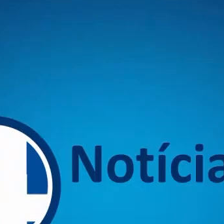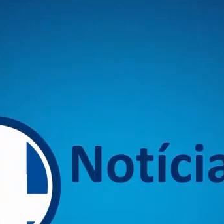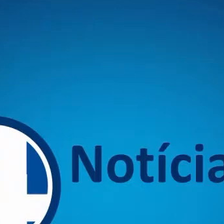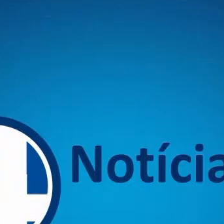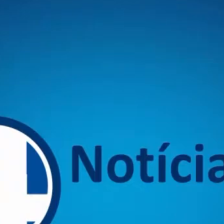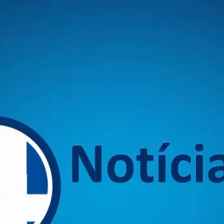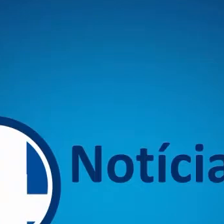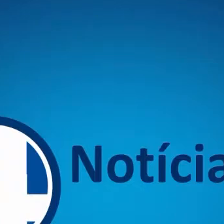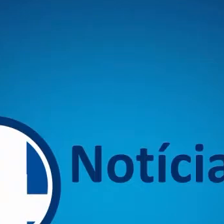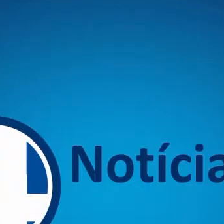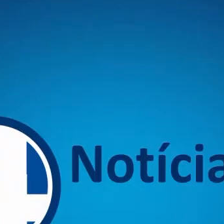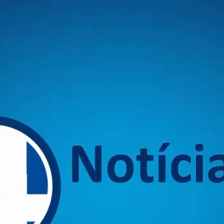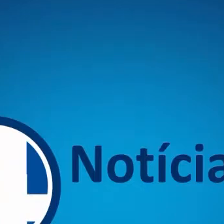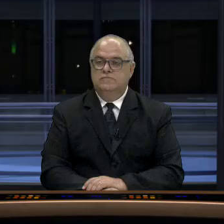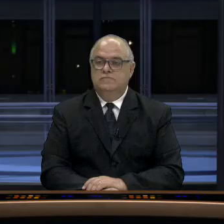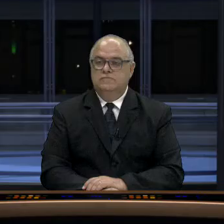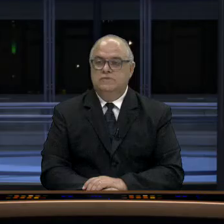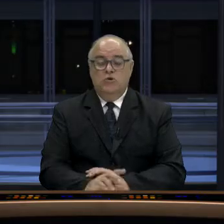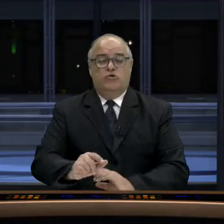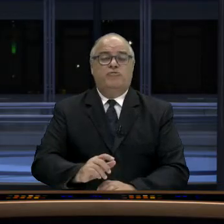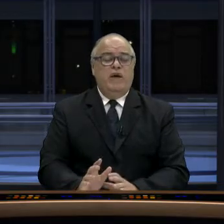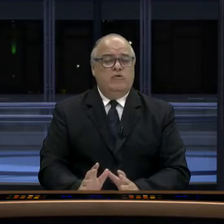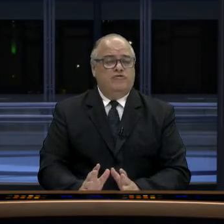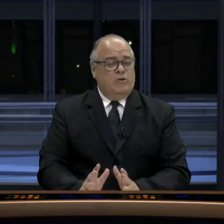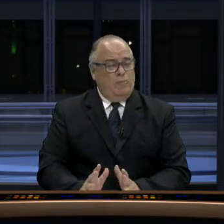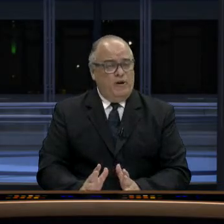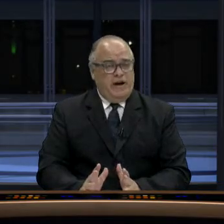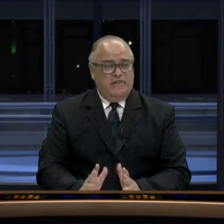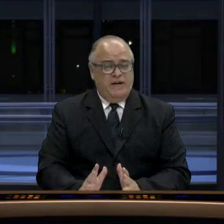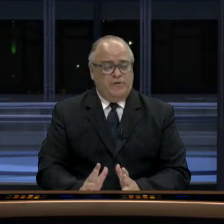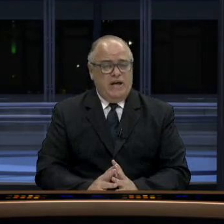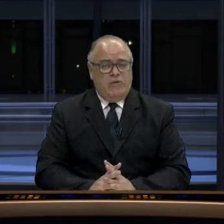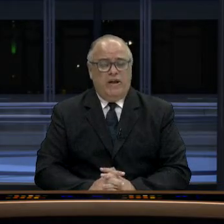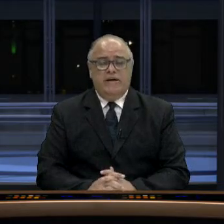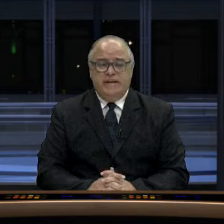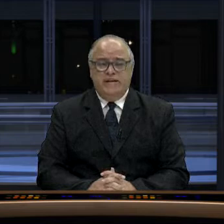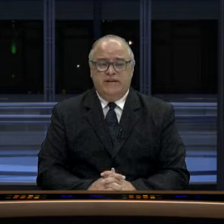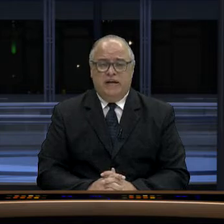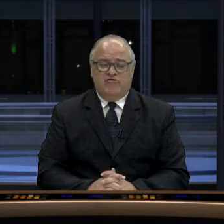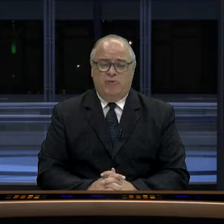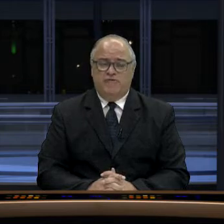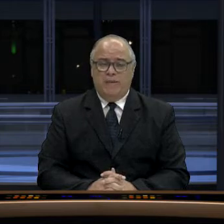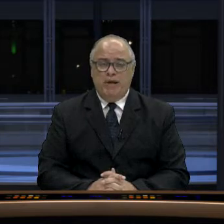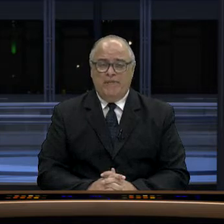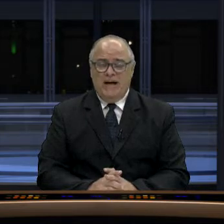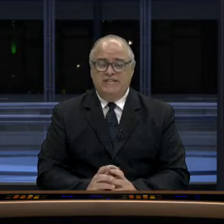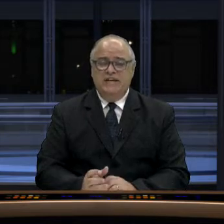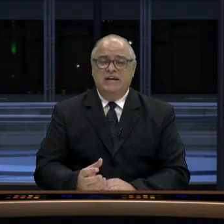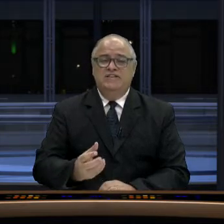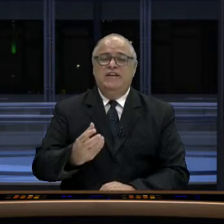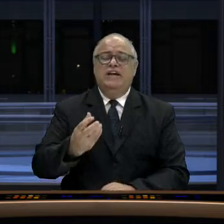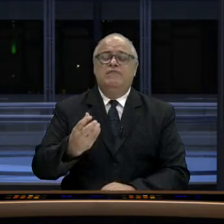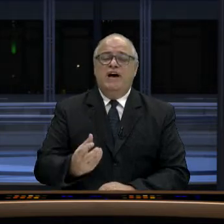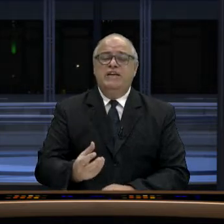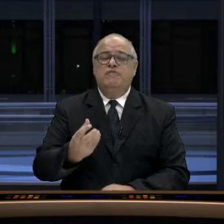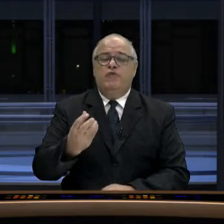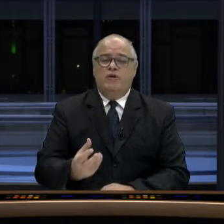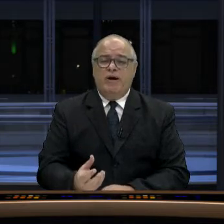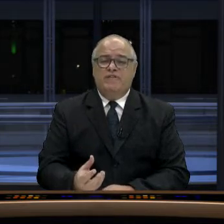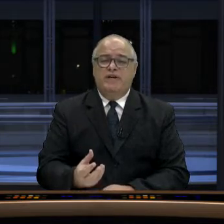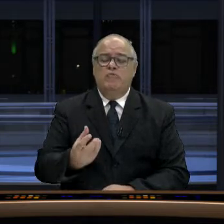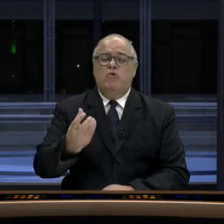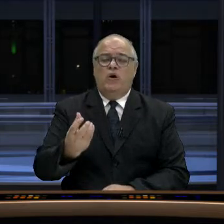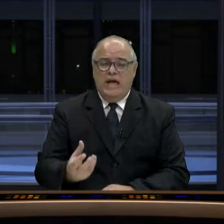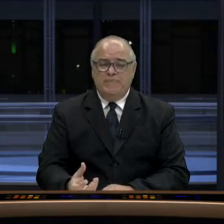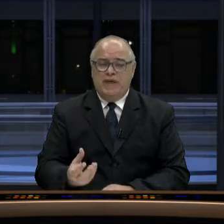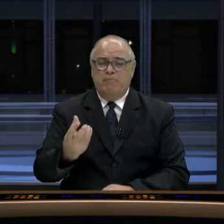e aí e os meios de comunicação têm agora grande responsabilidade de levar